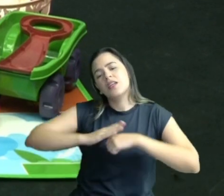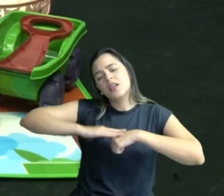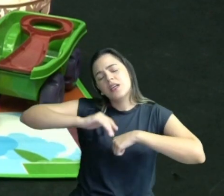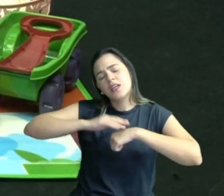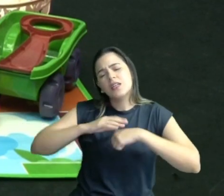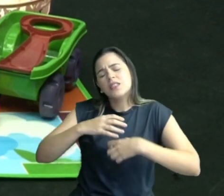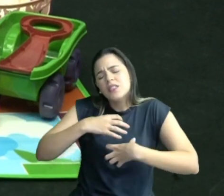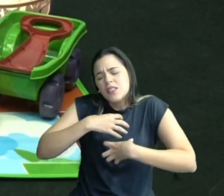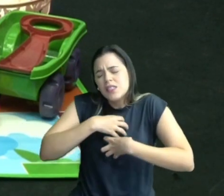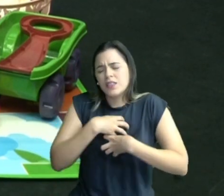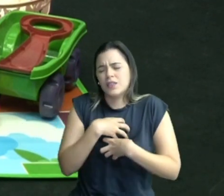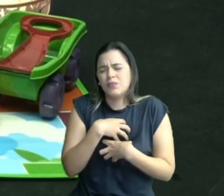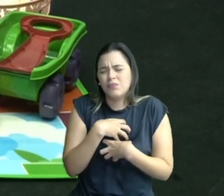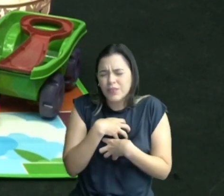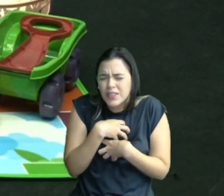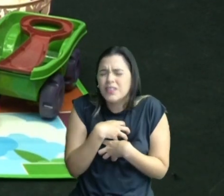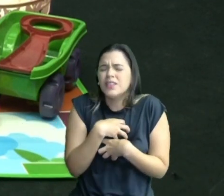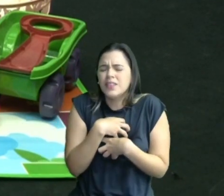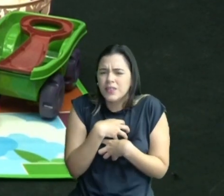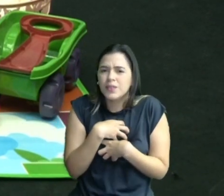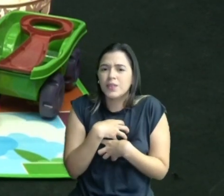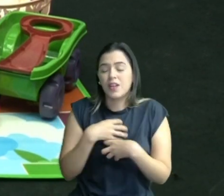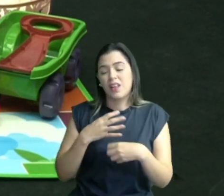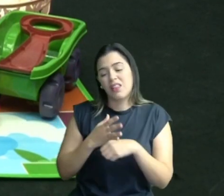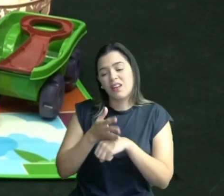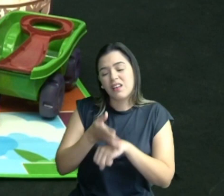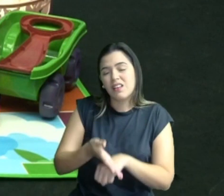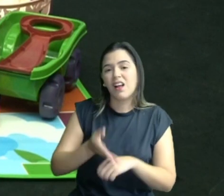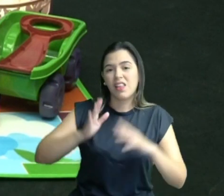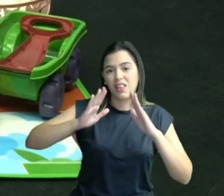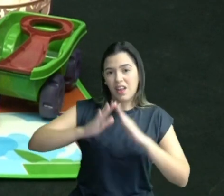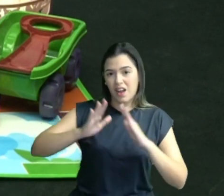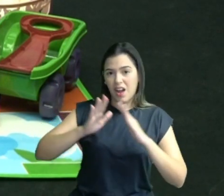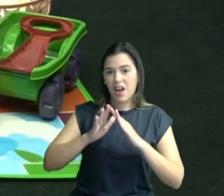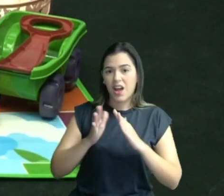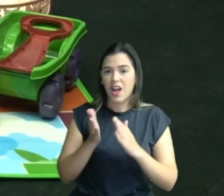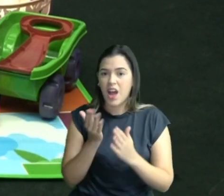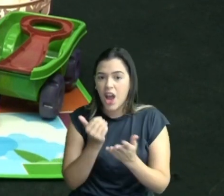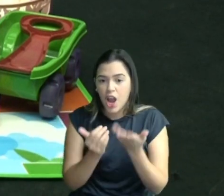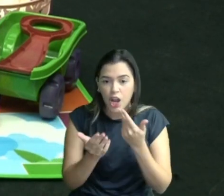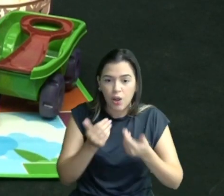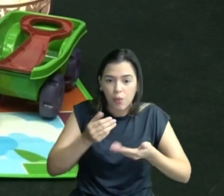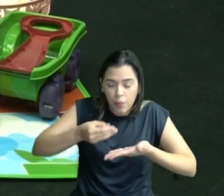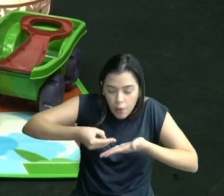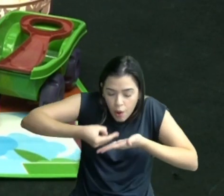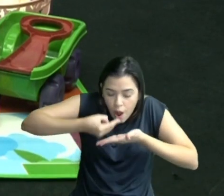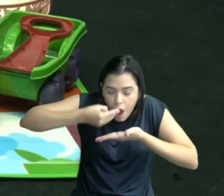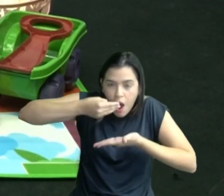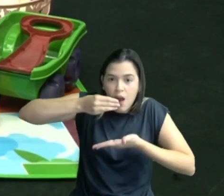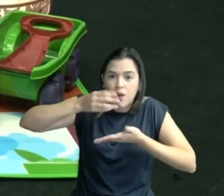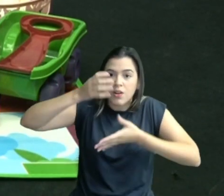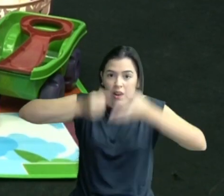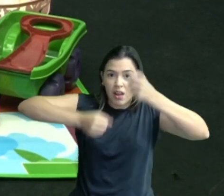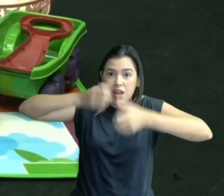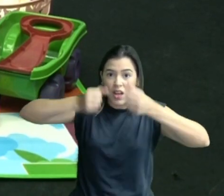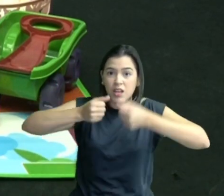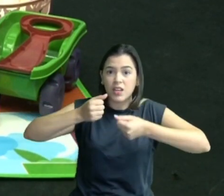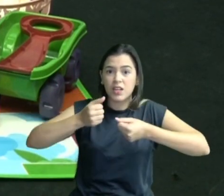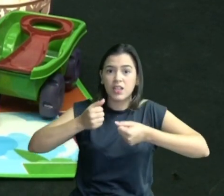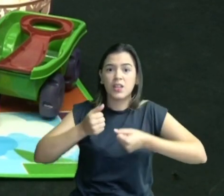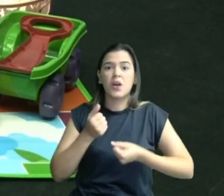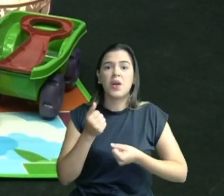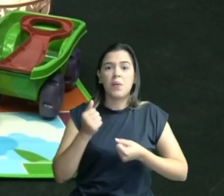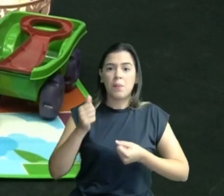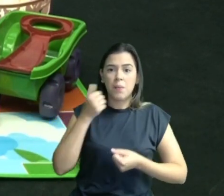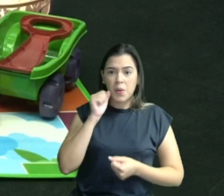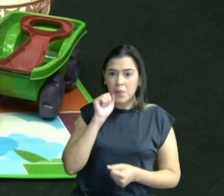mas muito mesmo tentado na casa de vocês e ter comido Mingau do ursinho mamãe disse que o que eu fiz